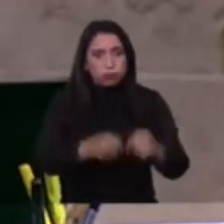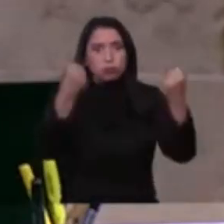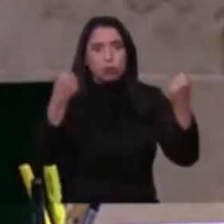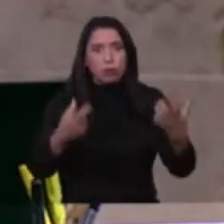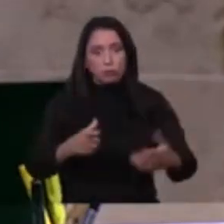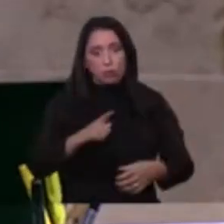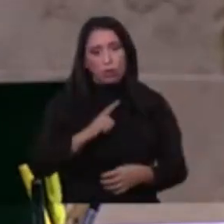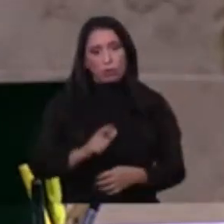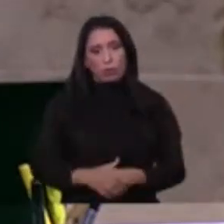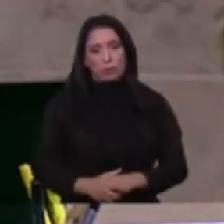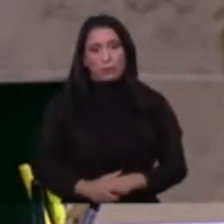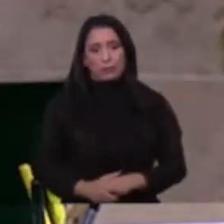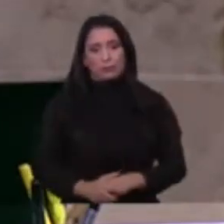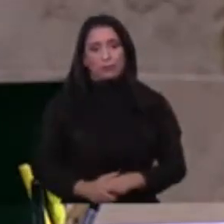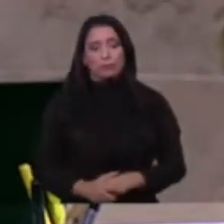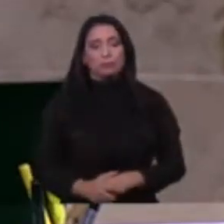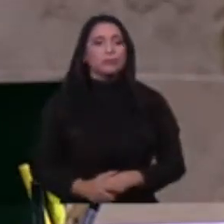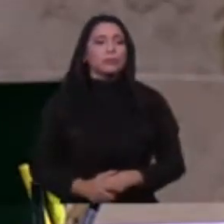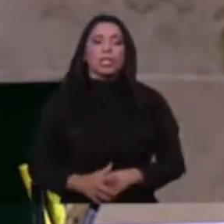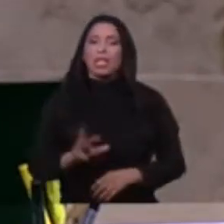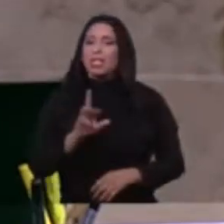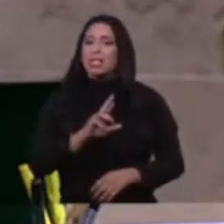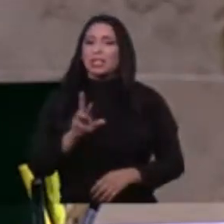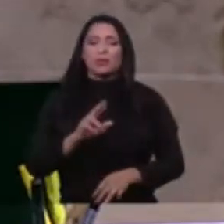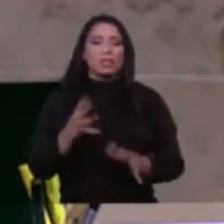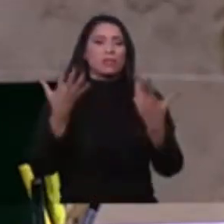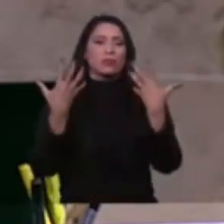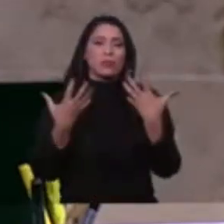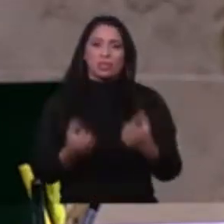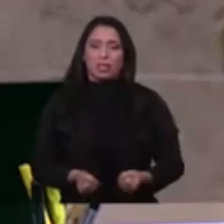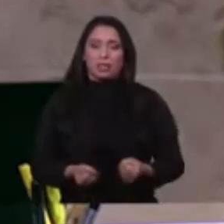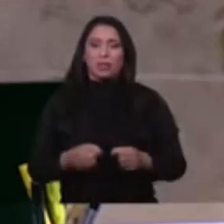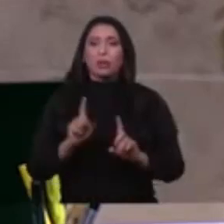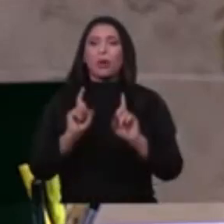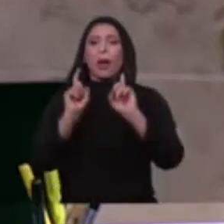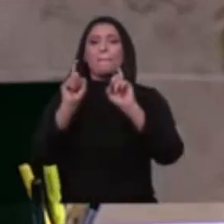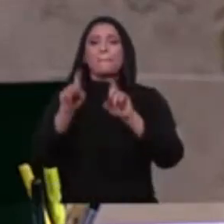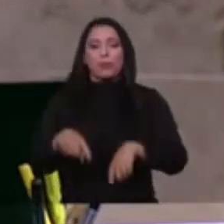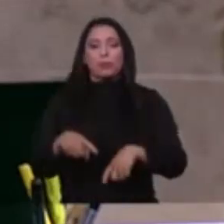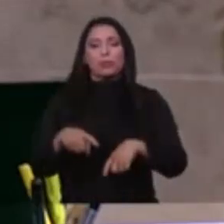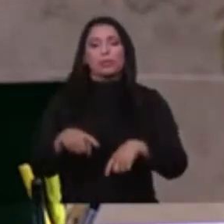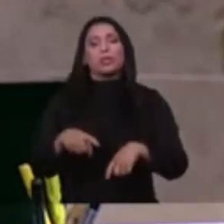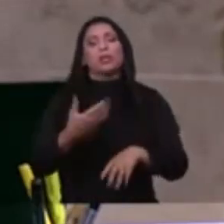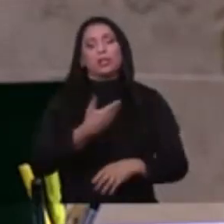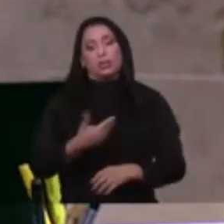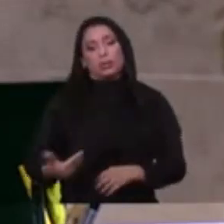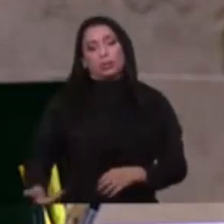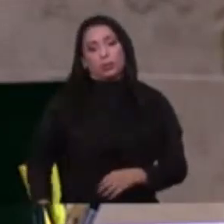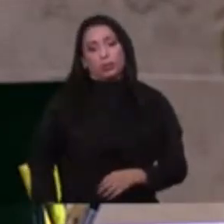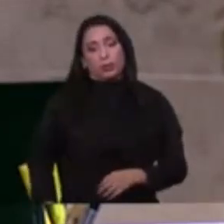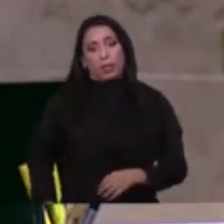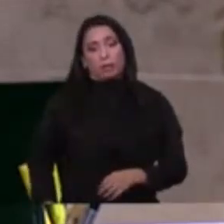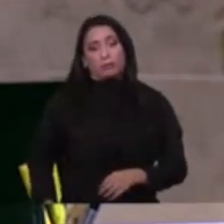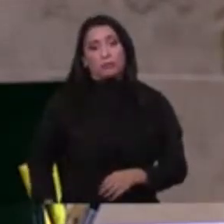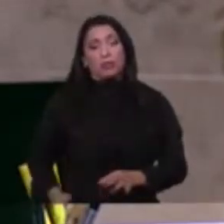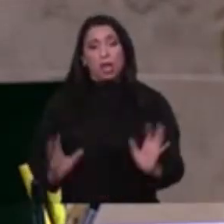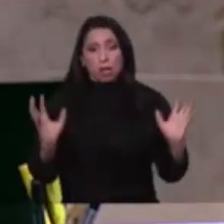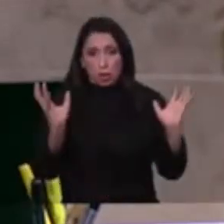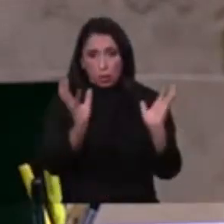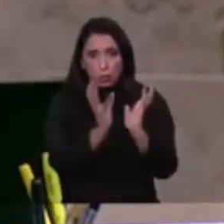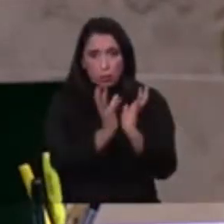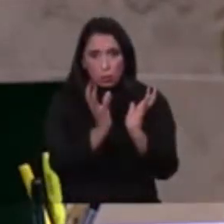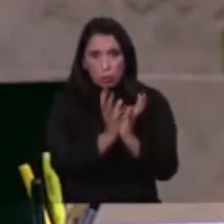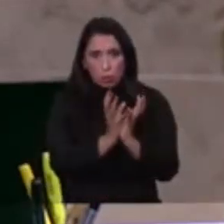insatisfeitos com a efetiva posse do governo democraticamente eleito, Os manifestantes empenharam novos esforços